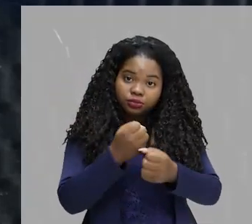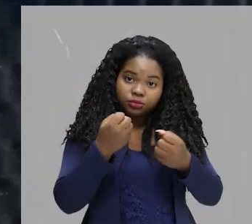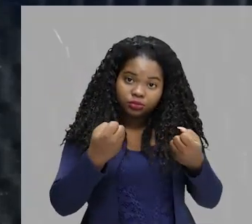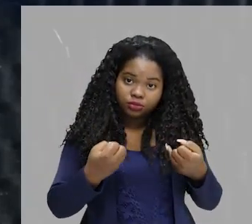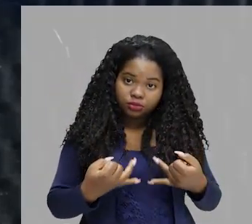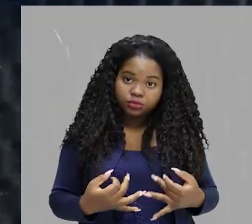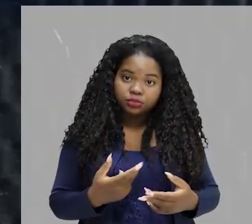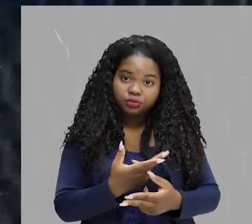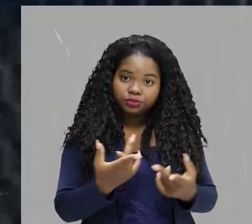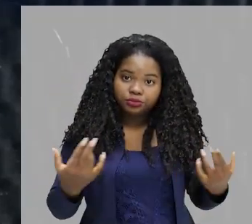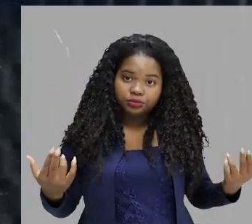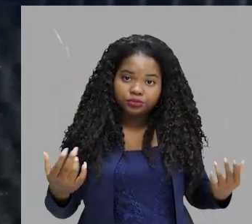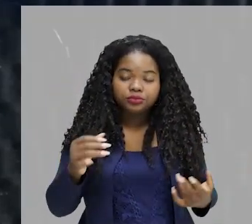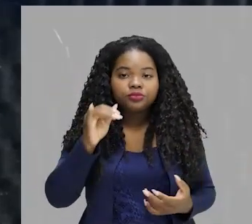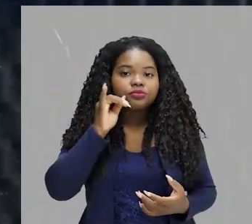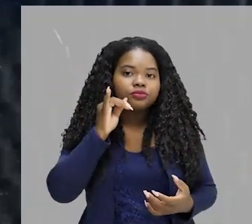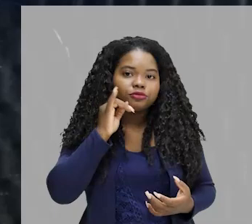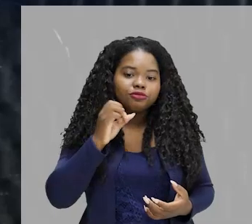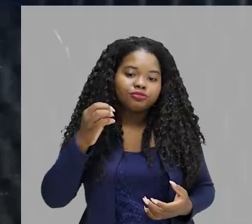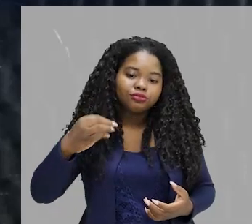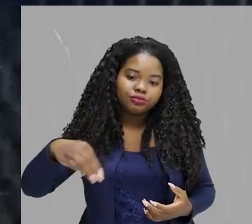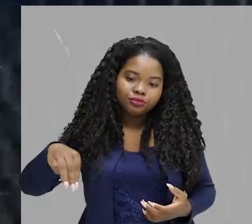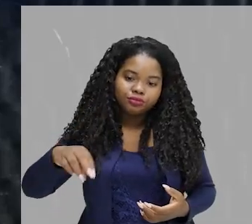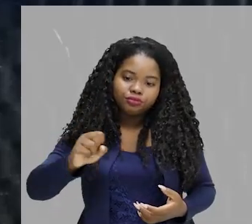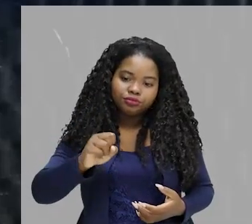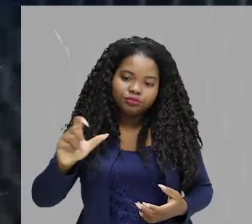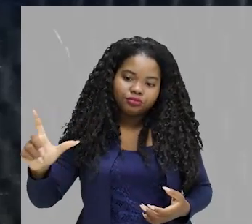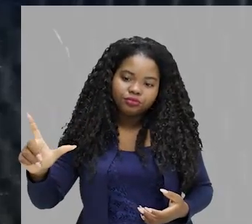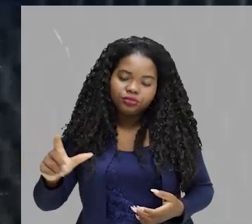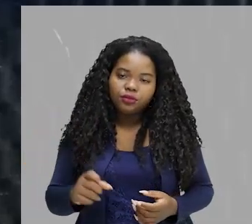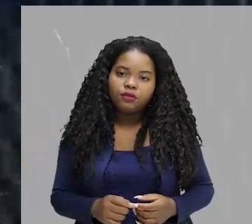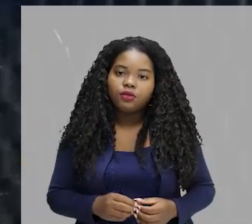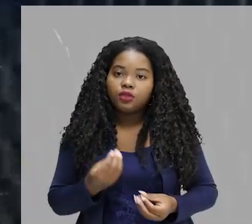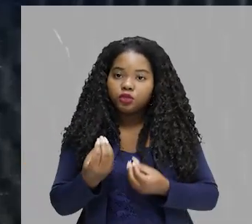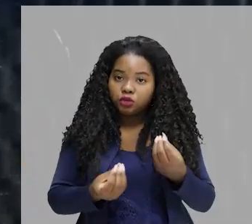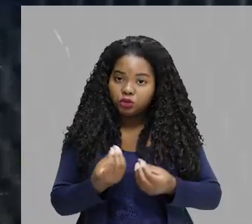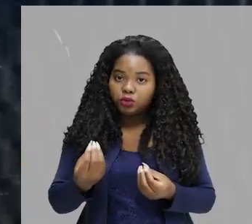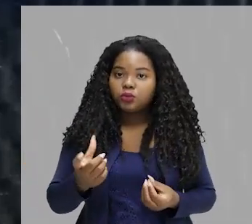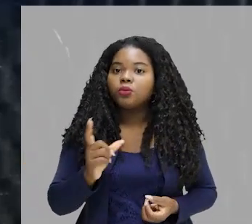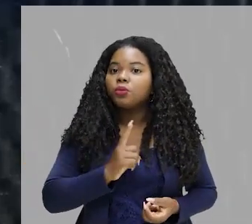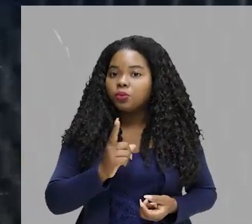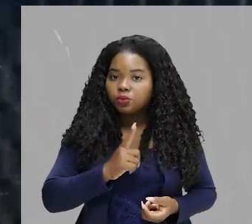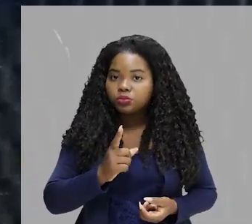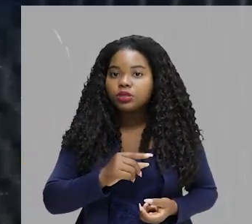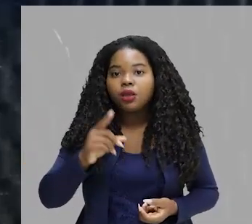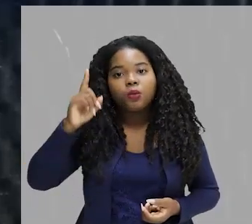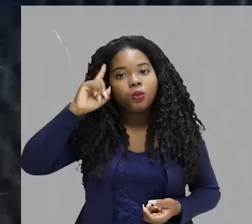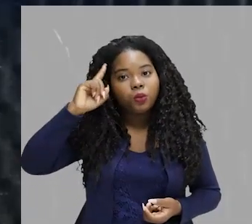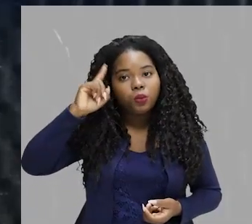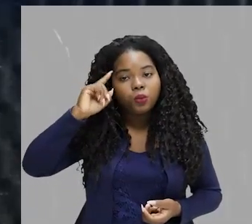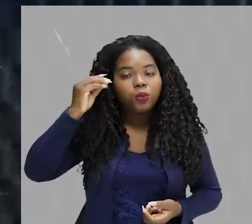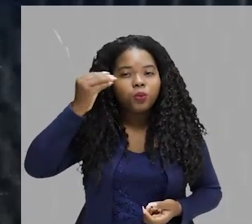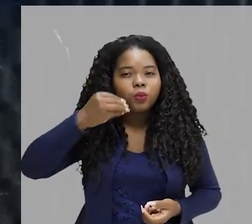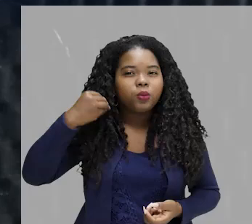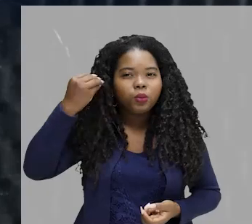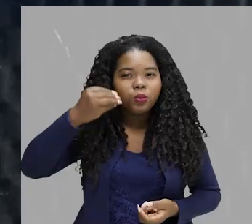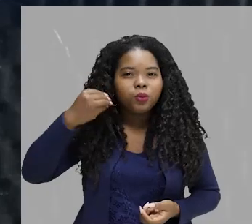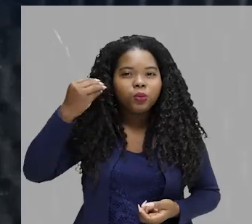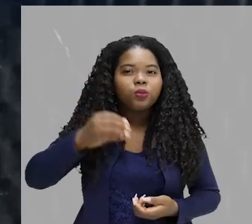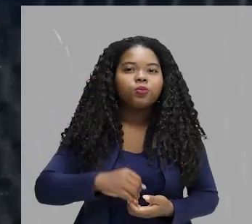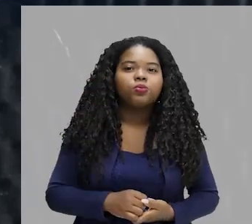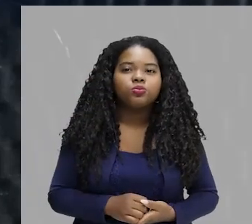do Maranhão, inclusive da capital do Maranhão, a cidade de São Luís, de como isso é presente em nosso cotidiano, de como isso é